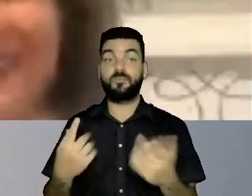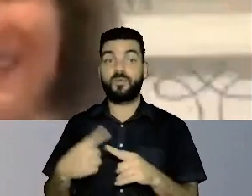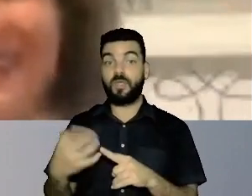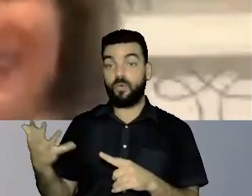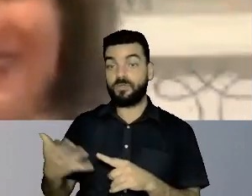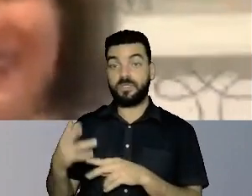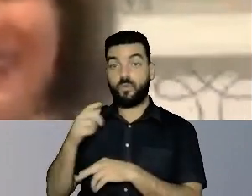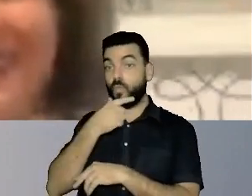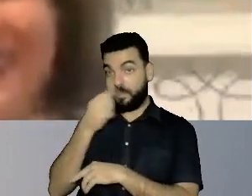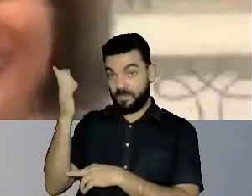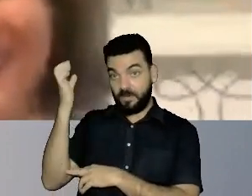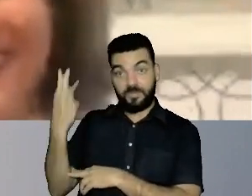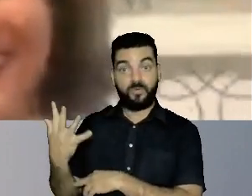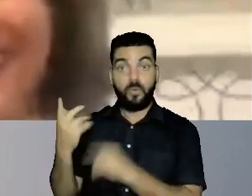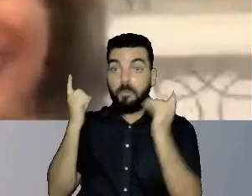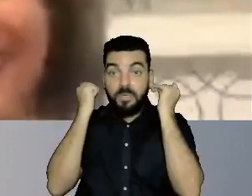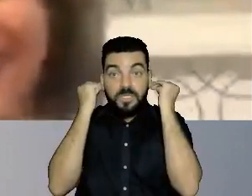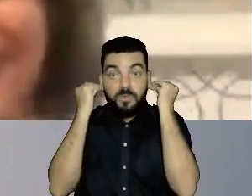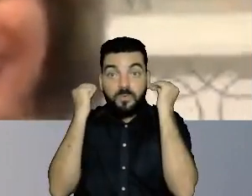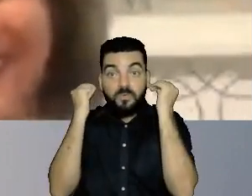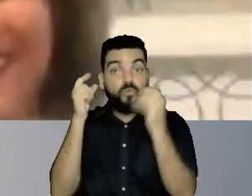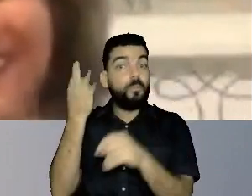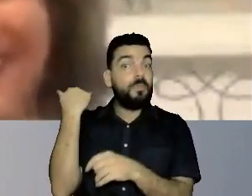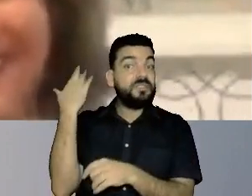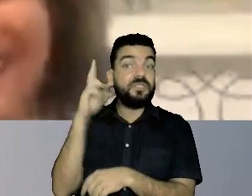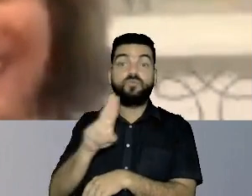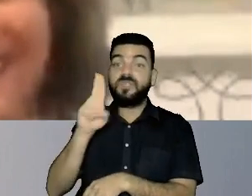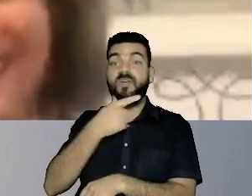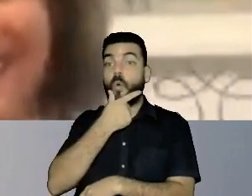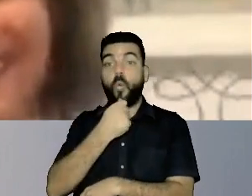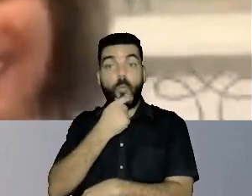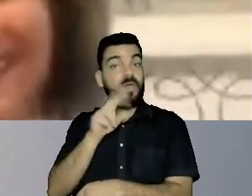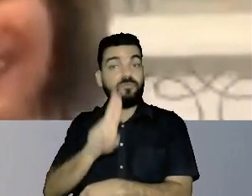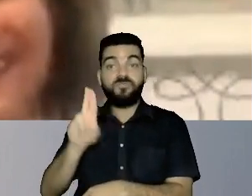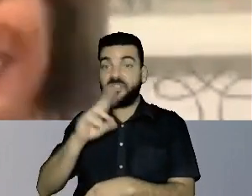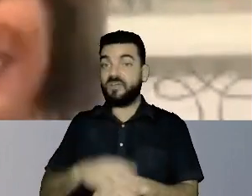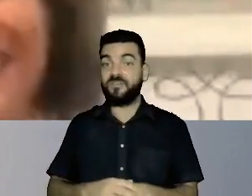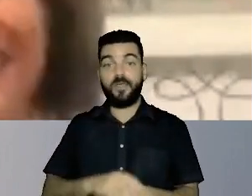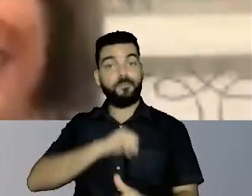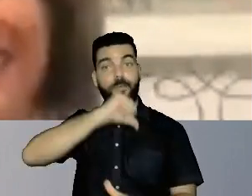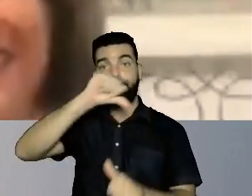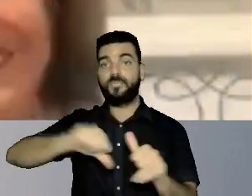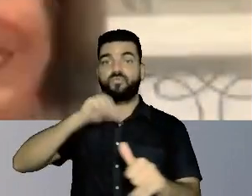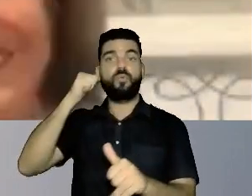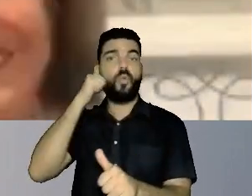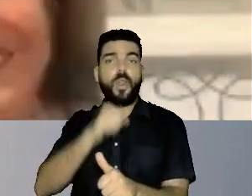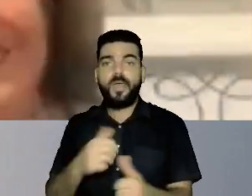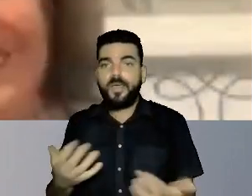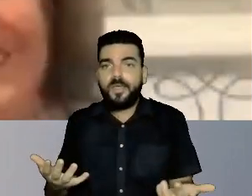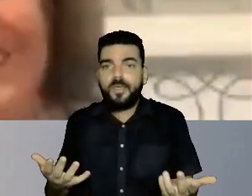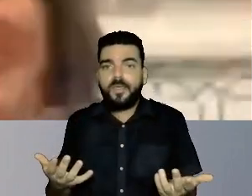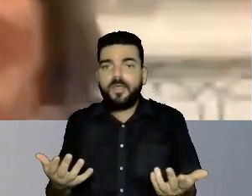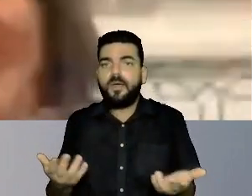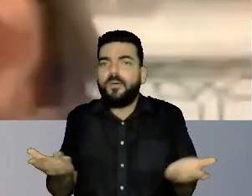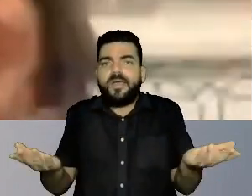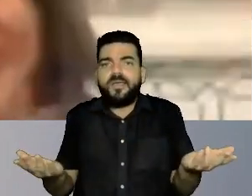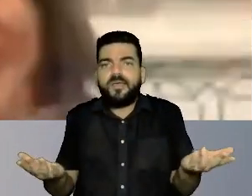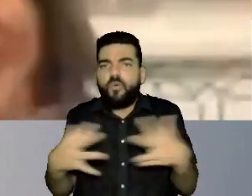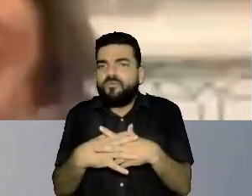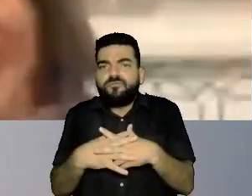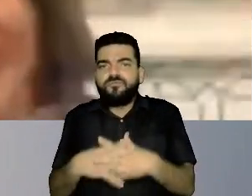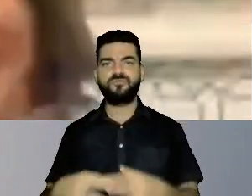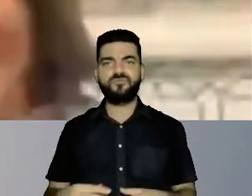uma análise mais aprofundada, uma análise histórica, um olhar mais detido, porque, como o Vlad colocou, o